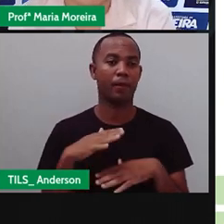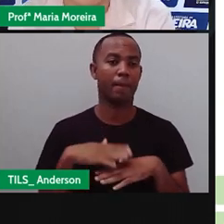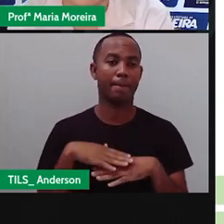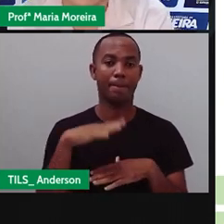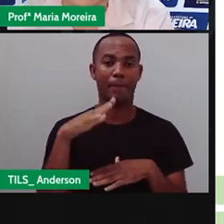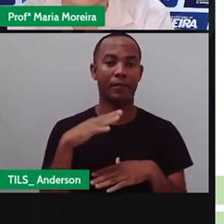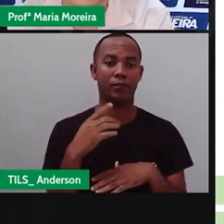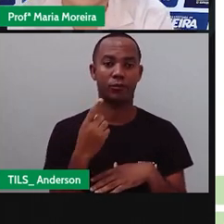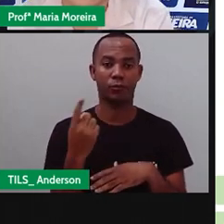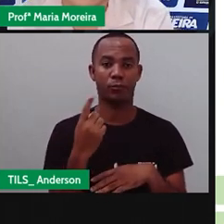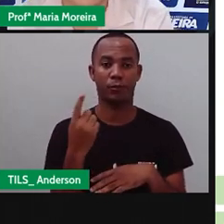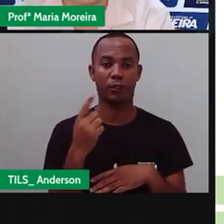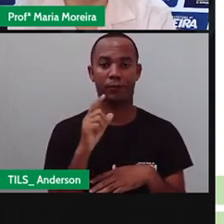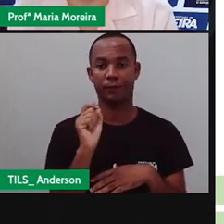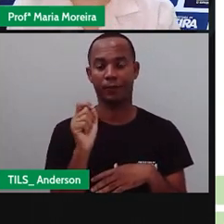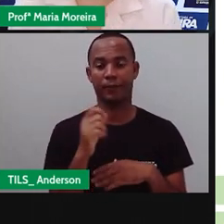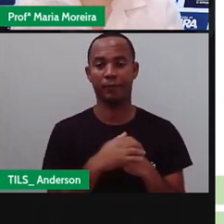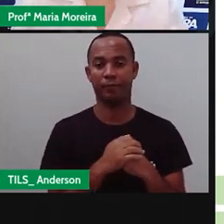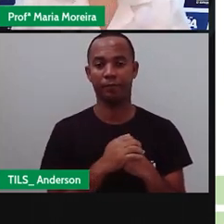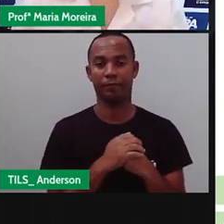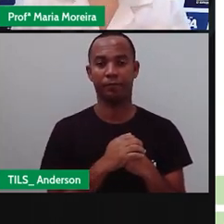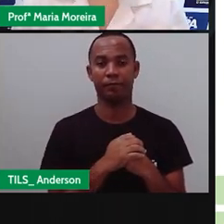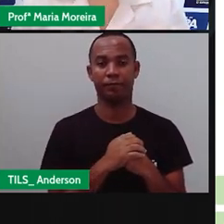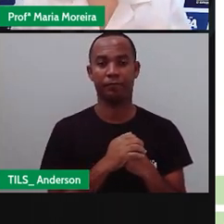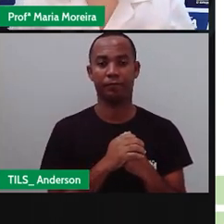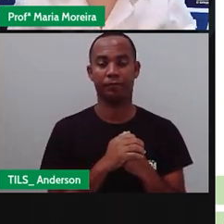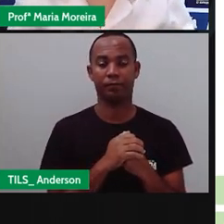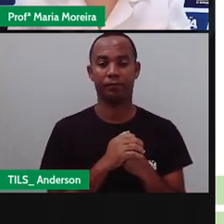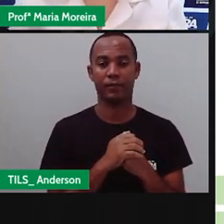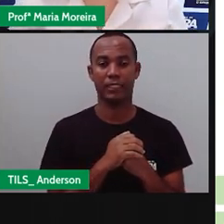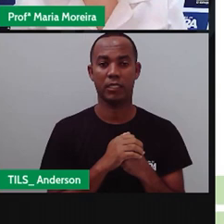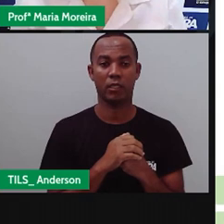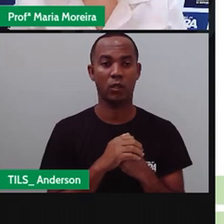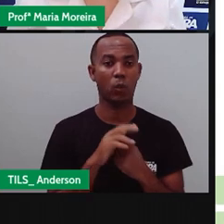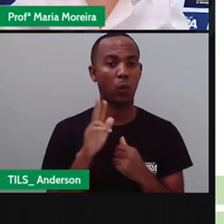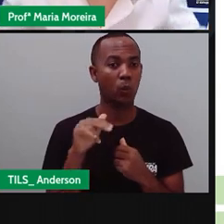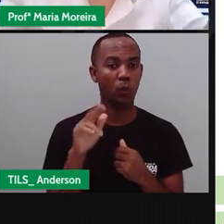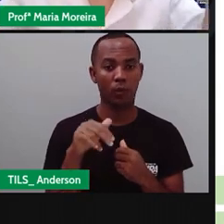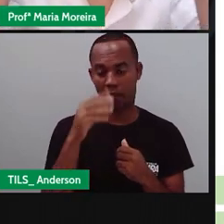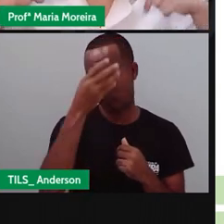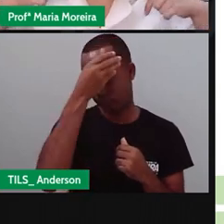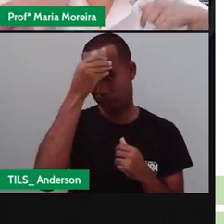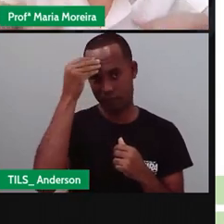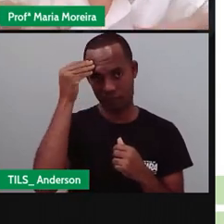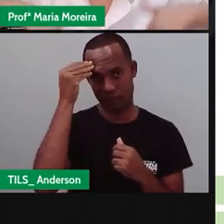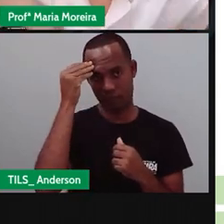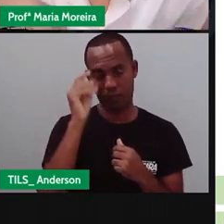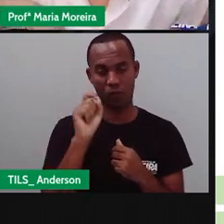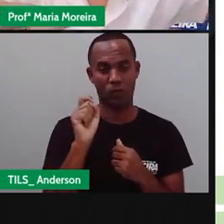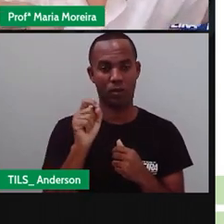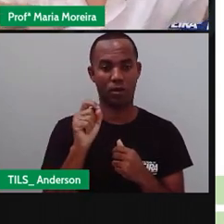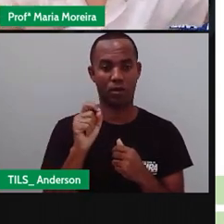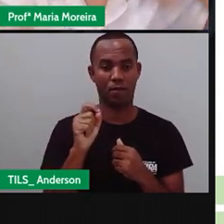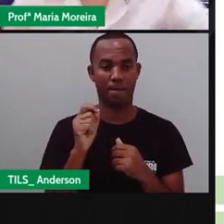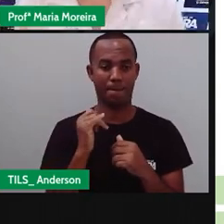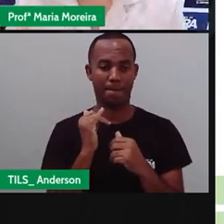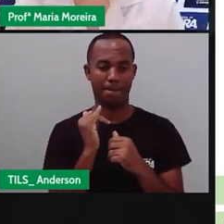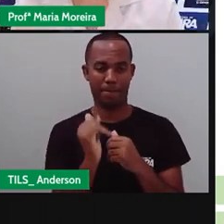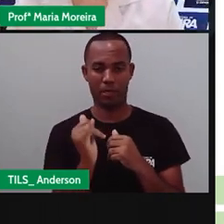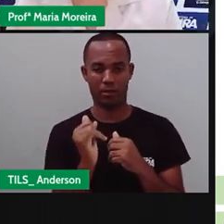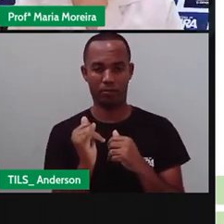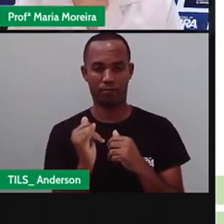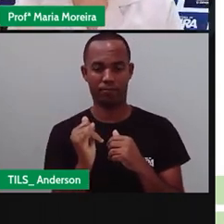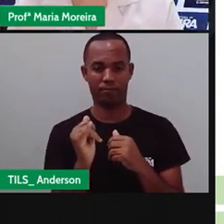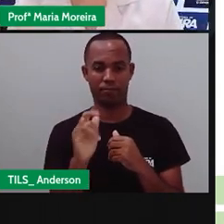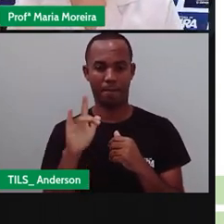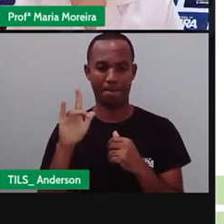uma vez. E, obviamente, não esqueçam do quê? De dar o quê? Aquele likezinho esperto